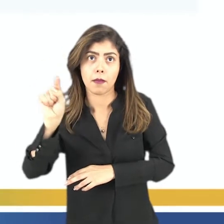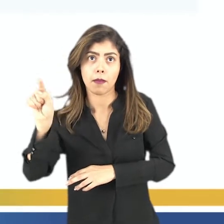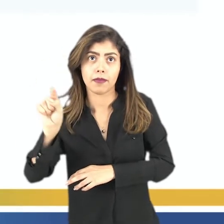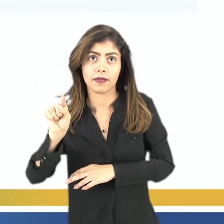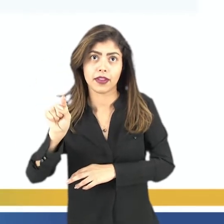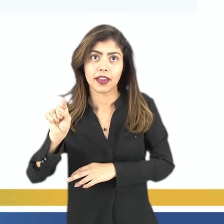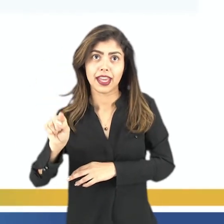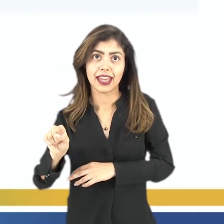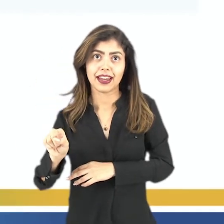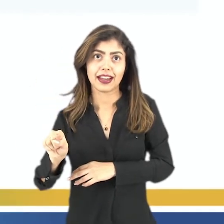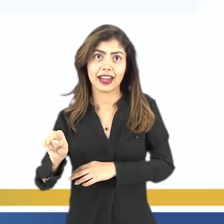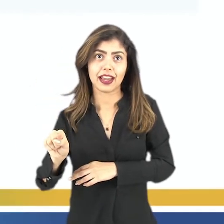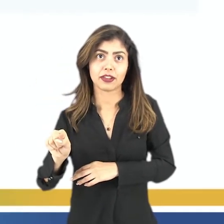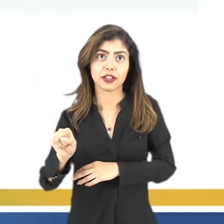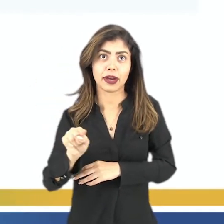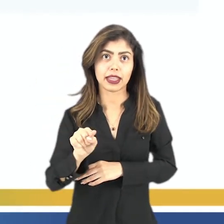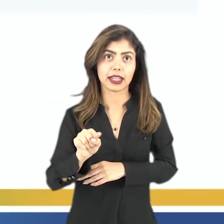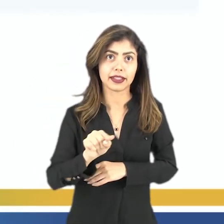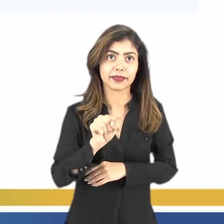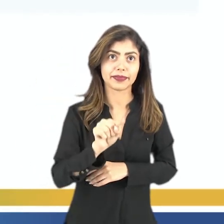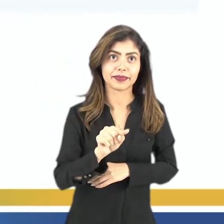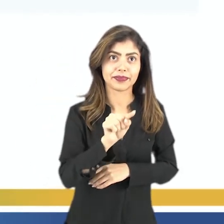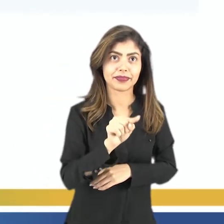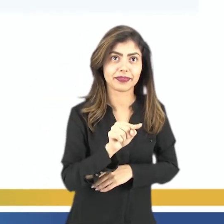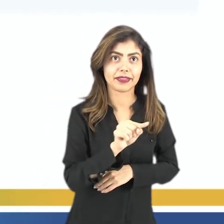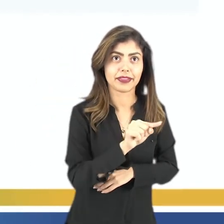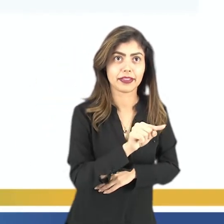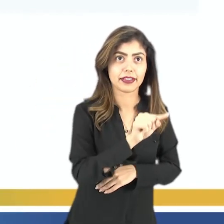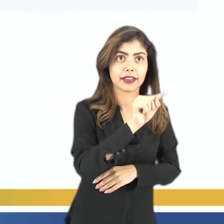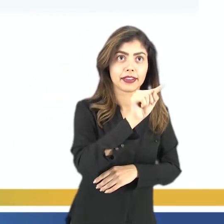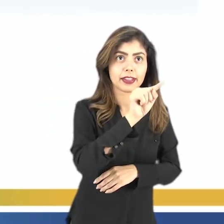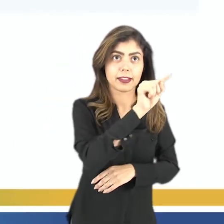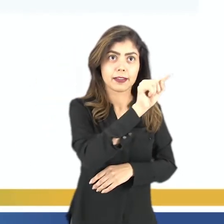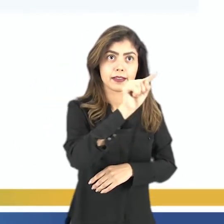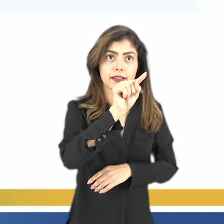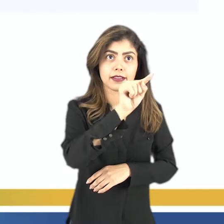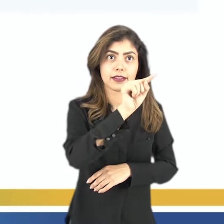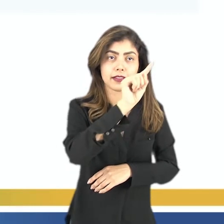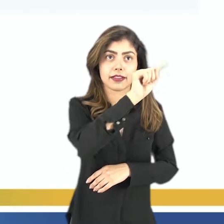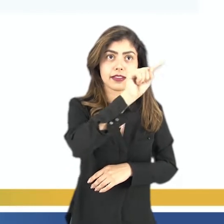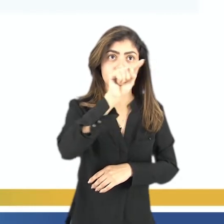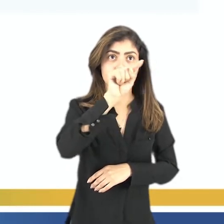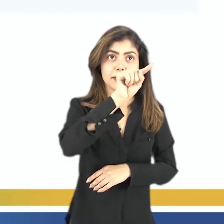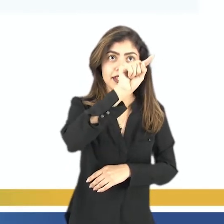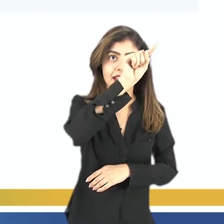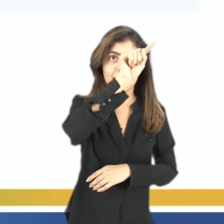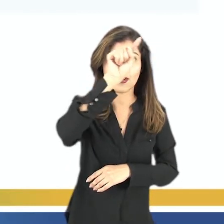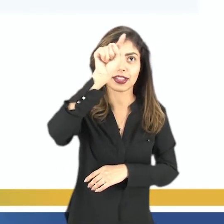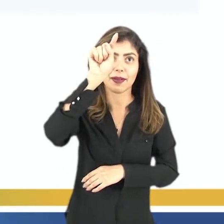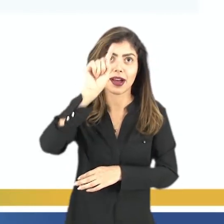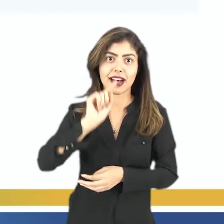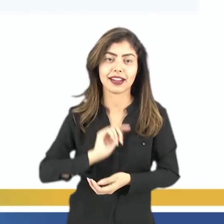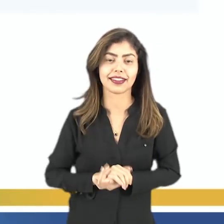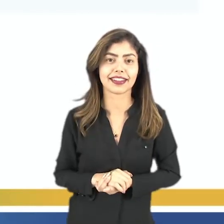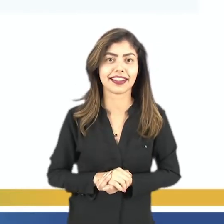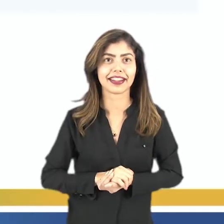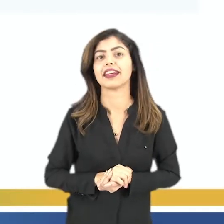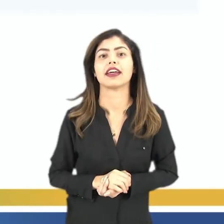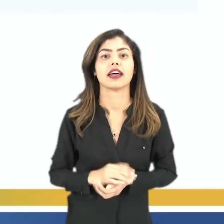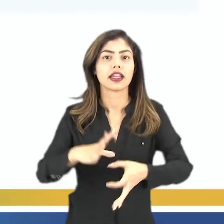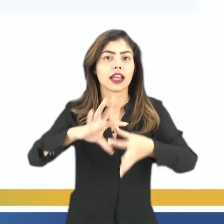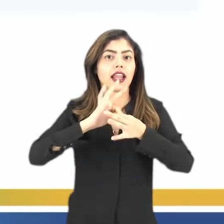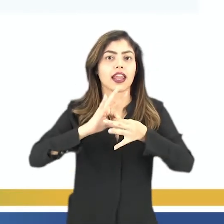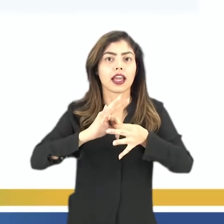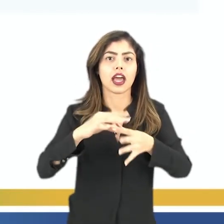nesse zigue-zaguezinho, e aí continua, e depois outro zigue-zague, e enfim ele fecha. Então a gente tem um circuito ali. Observe que está